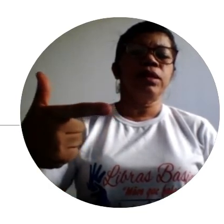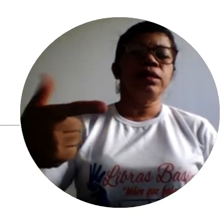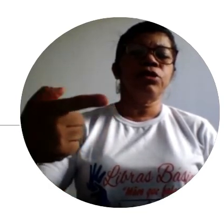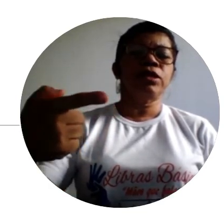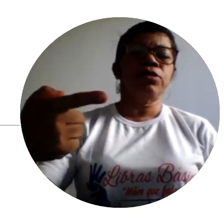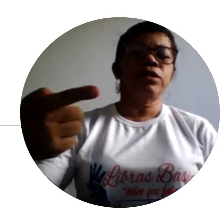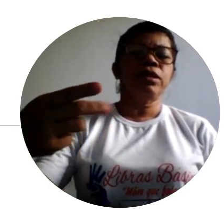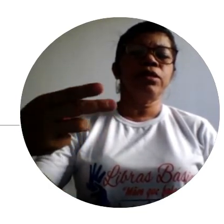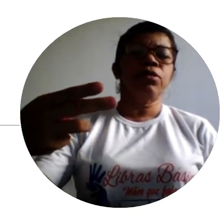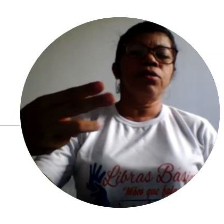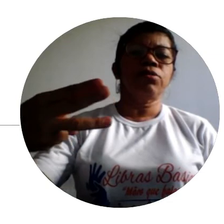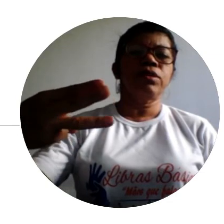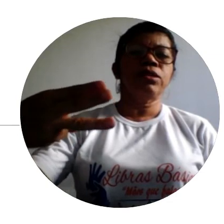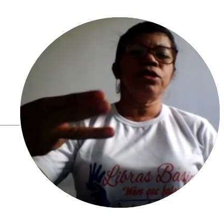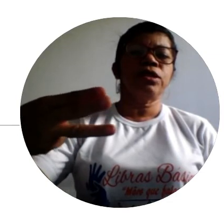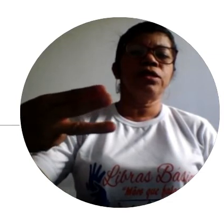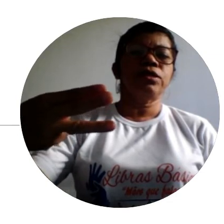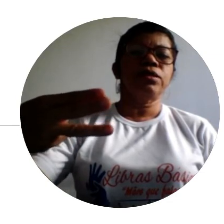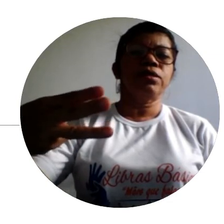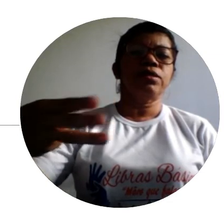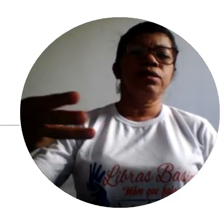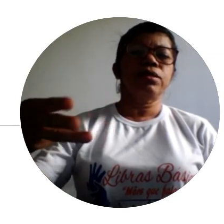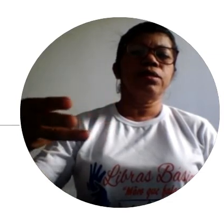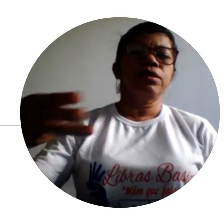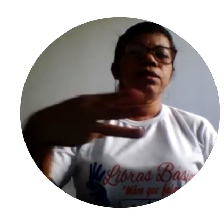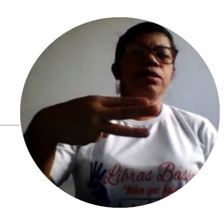o 3, eu já tiro esse dedo e coloco esses três.